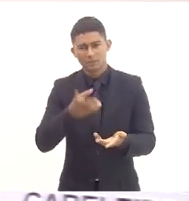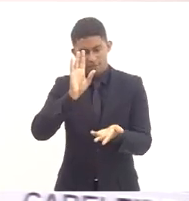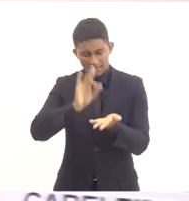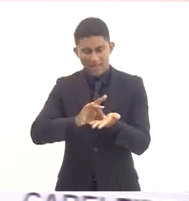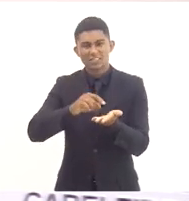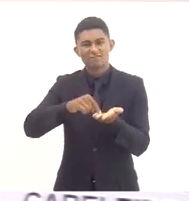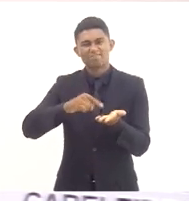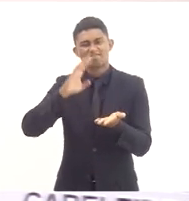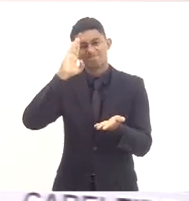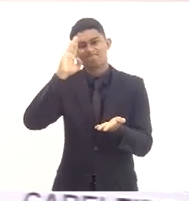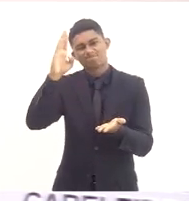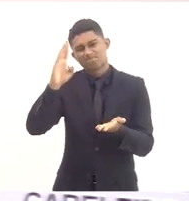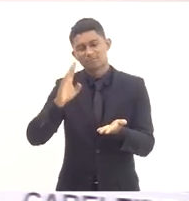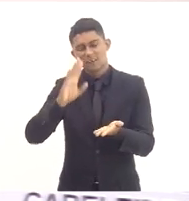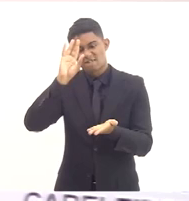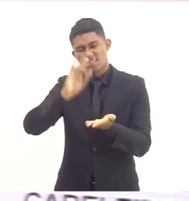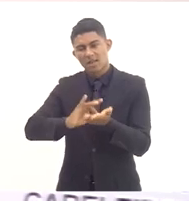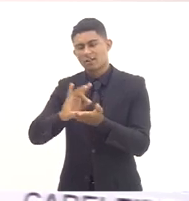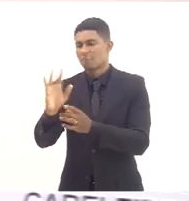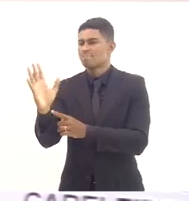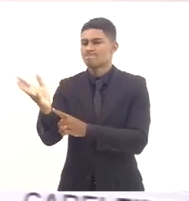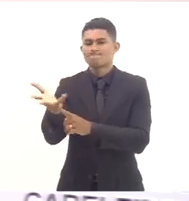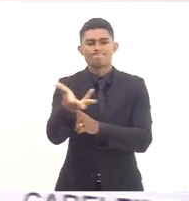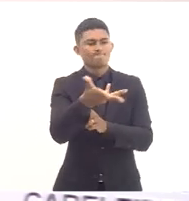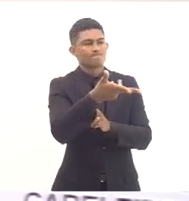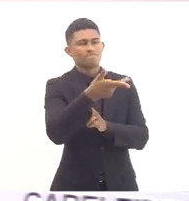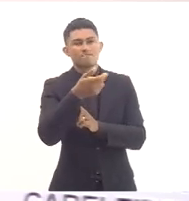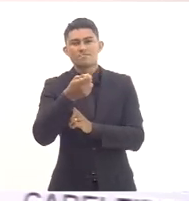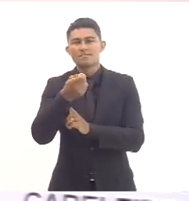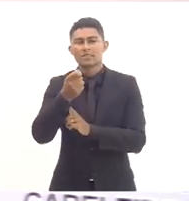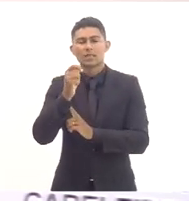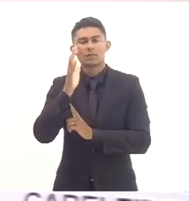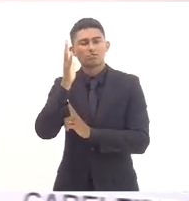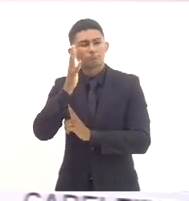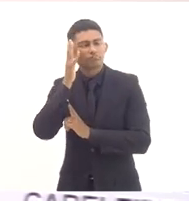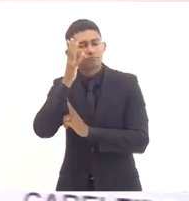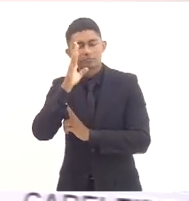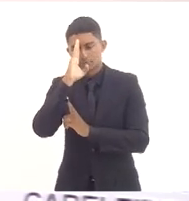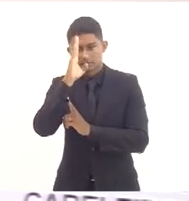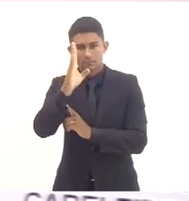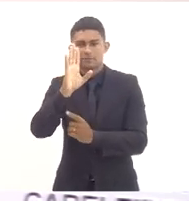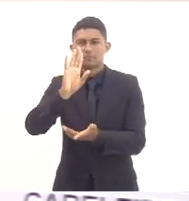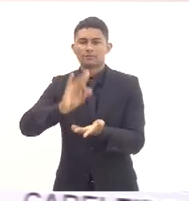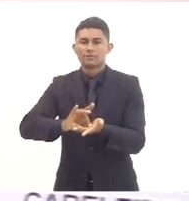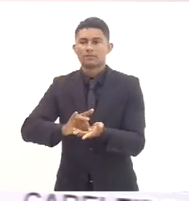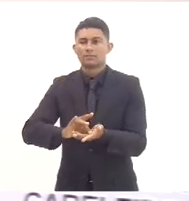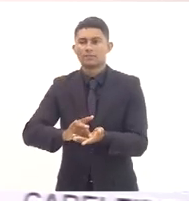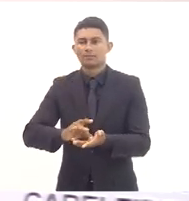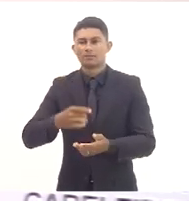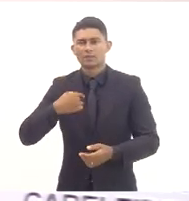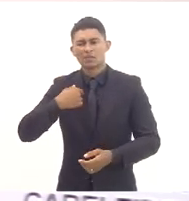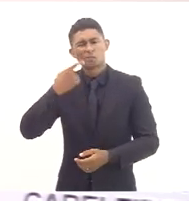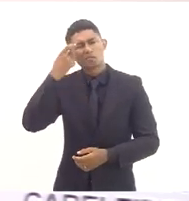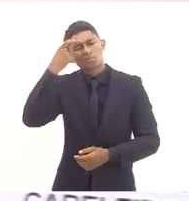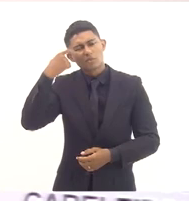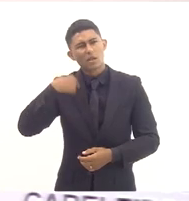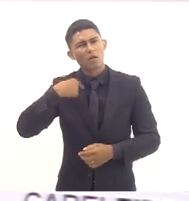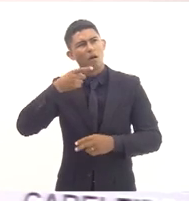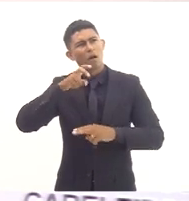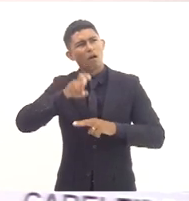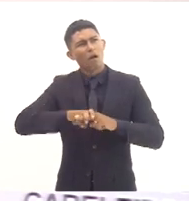convence a verdade é maior qualquer oratória nunca só estar aqui